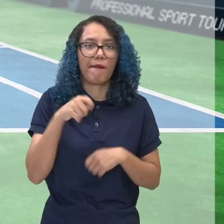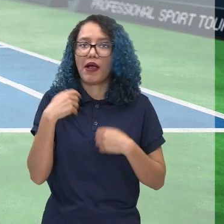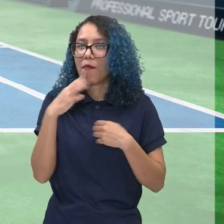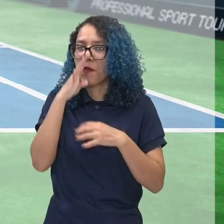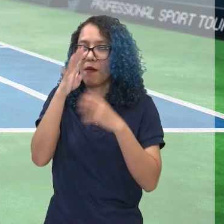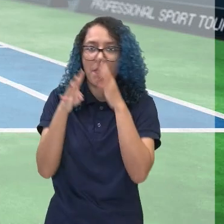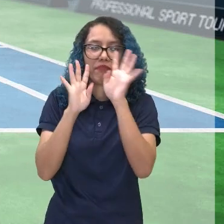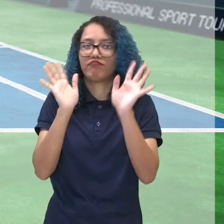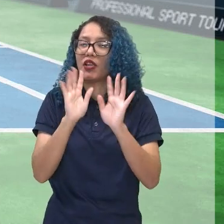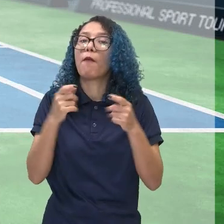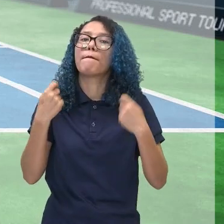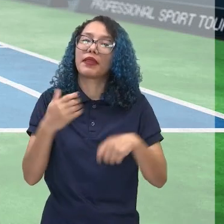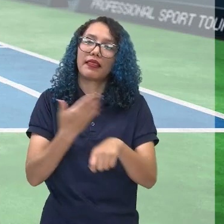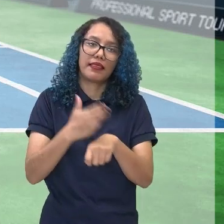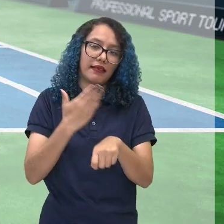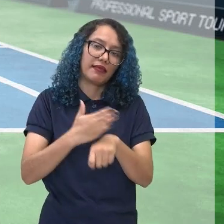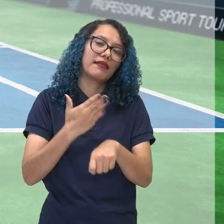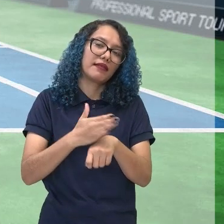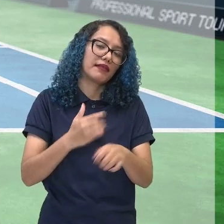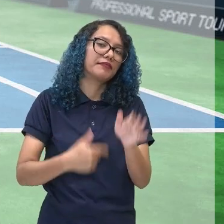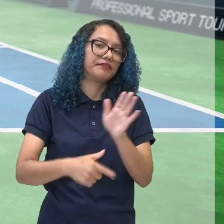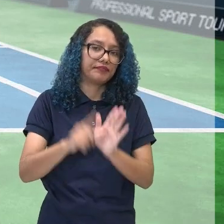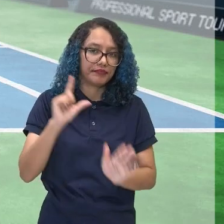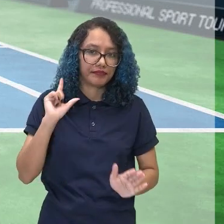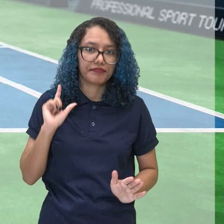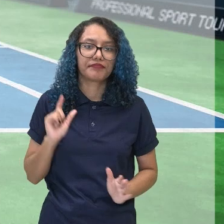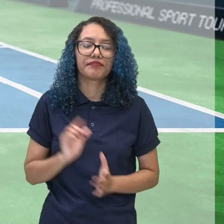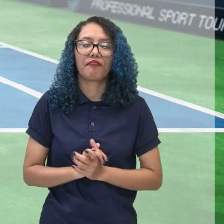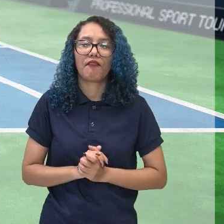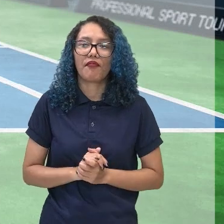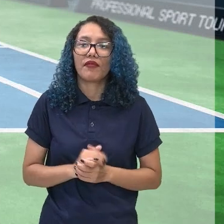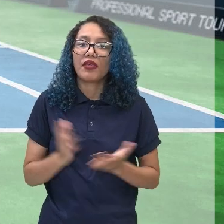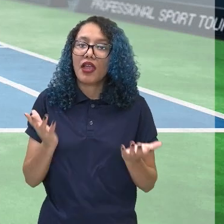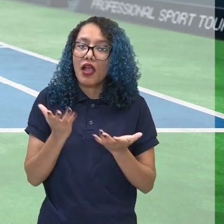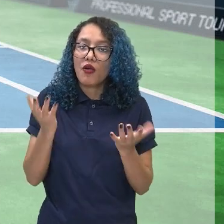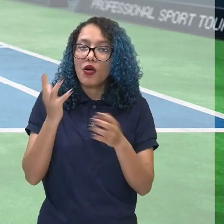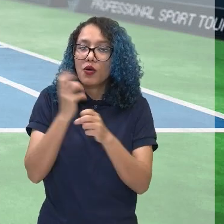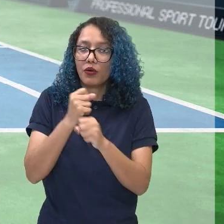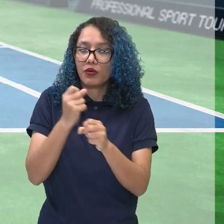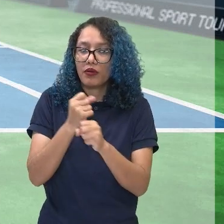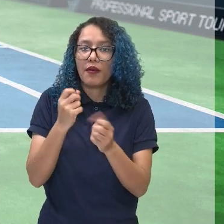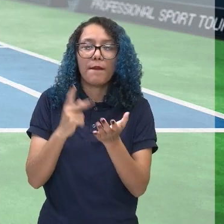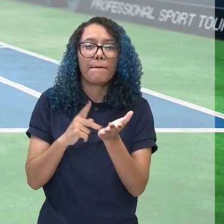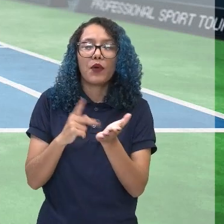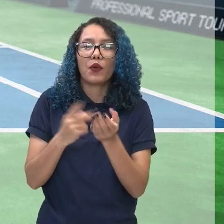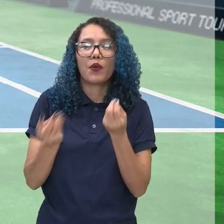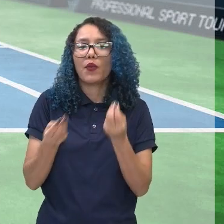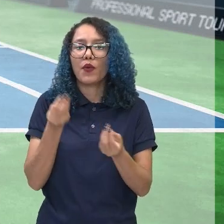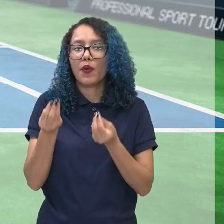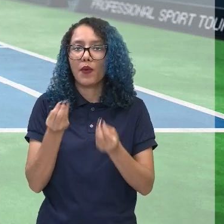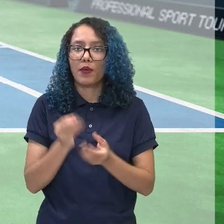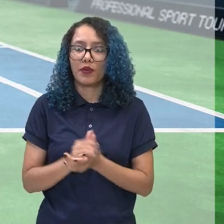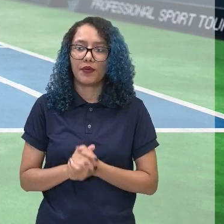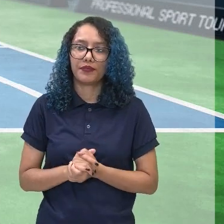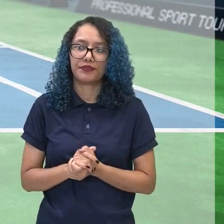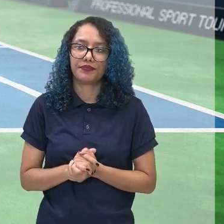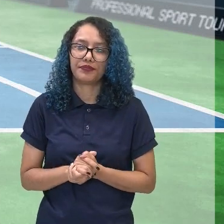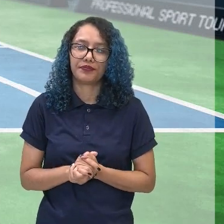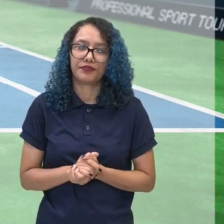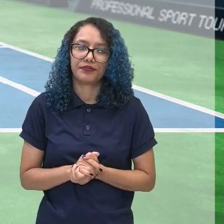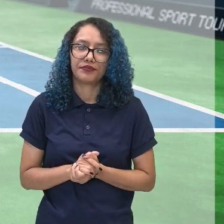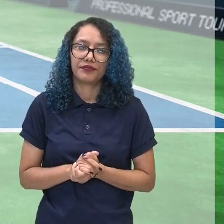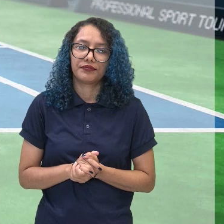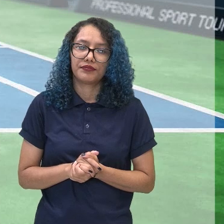que treinar. A contagem de pontos do tênis de quadra, olha só, o tênis de quadra